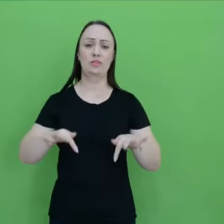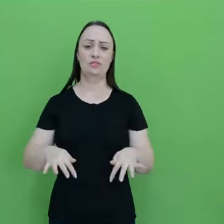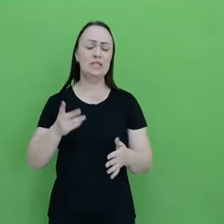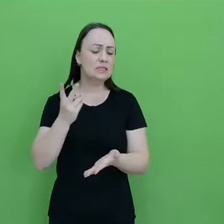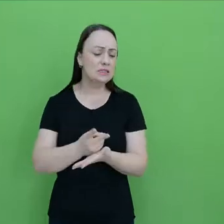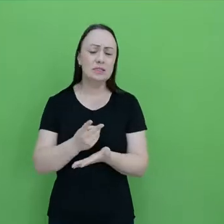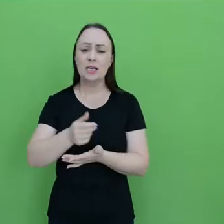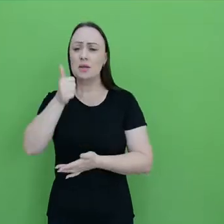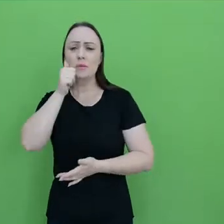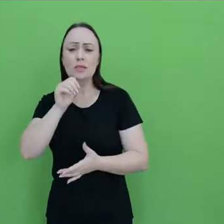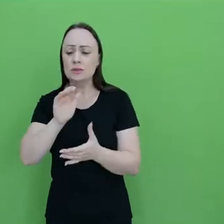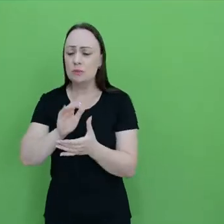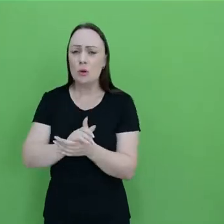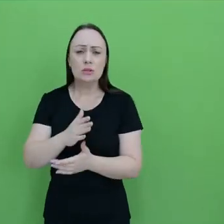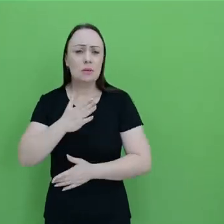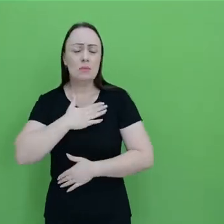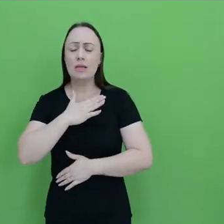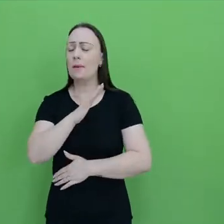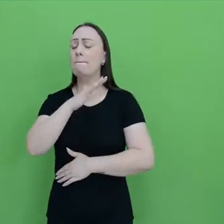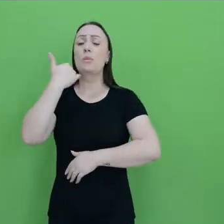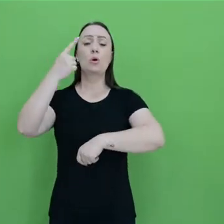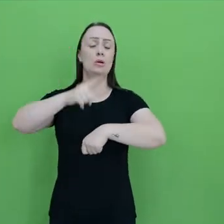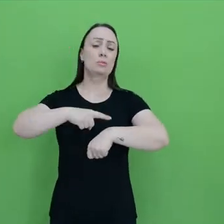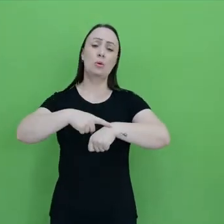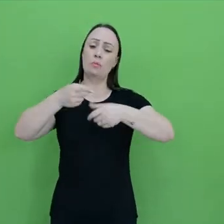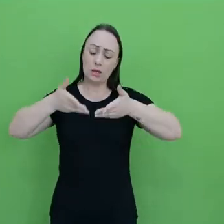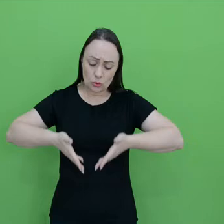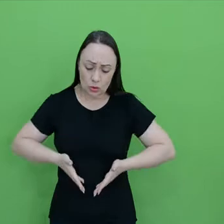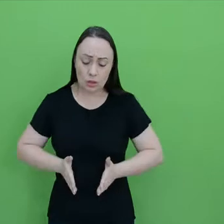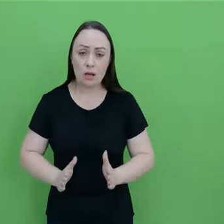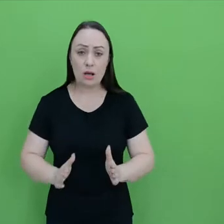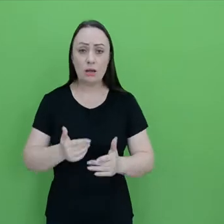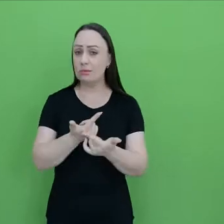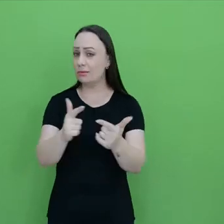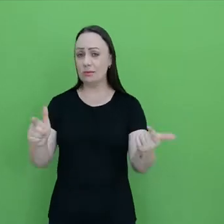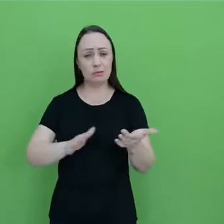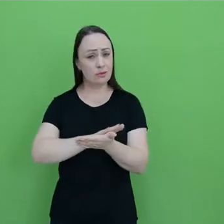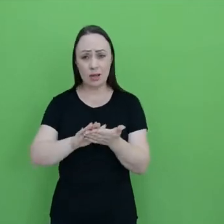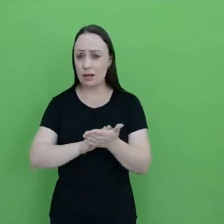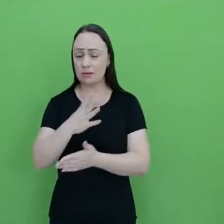as minhas esposas morreram no parto e eu não tive nenhum filho."